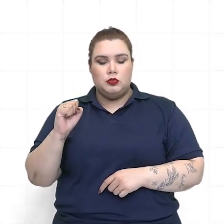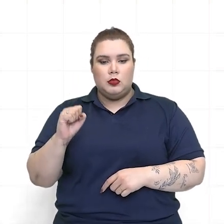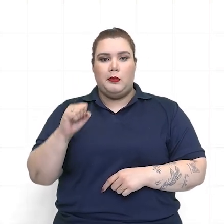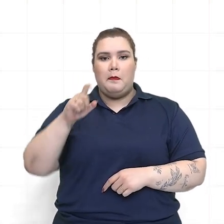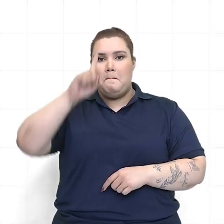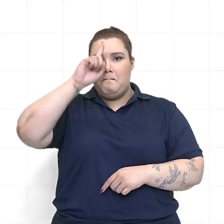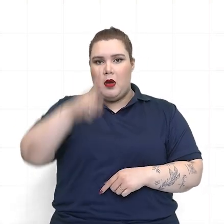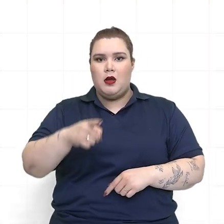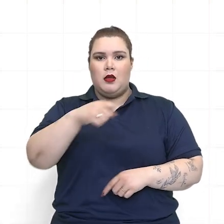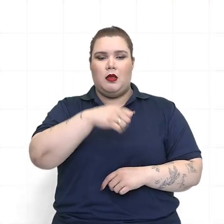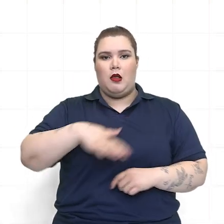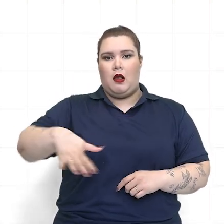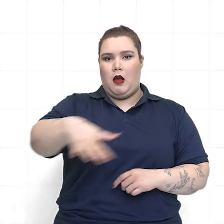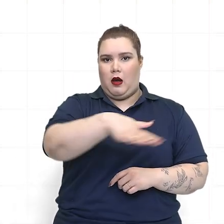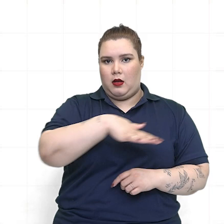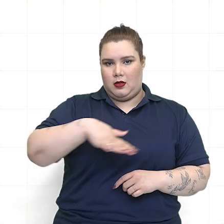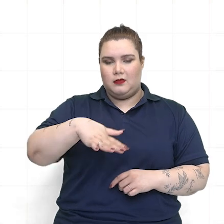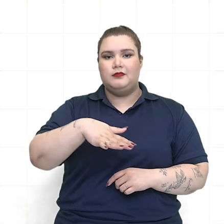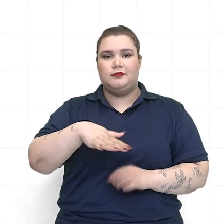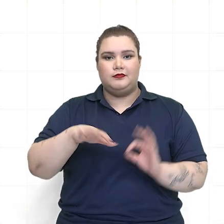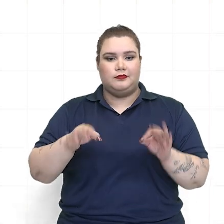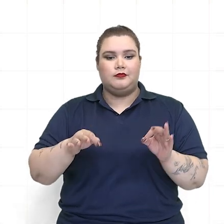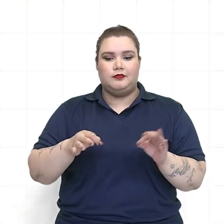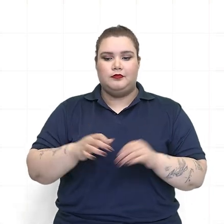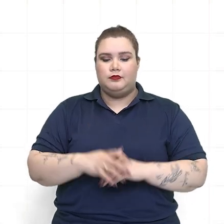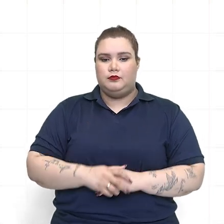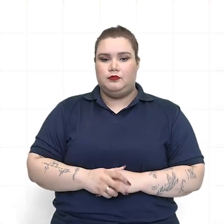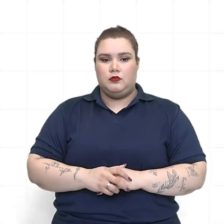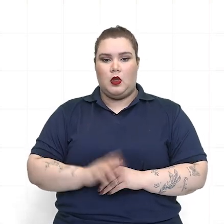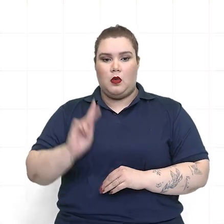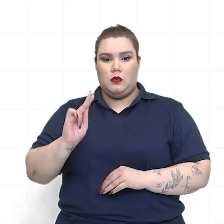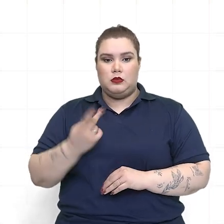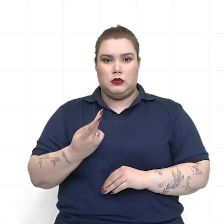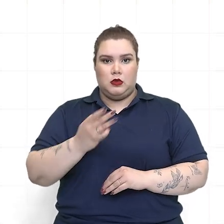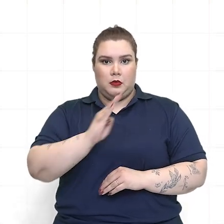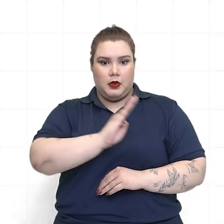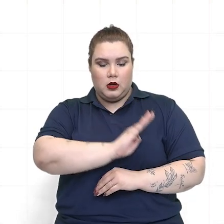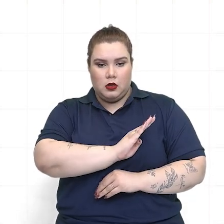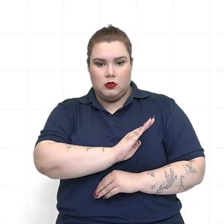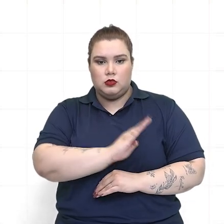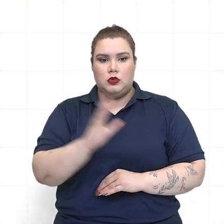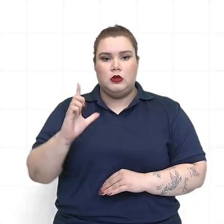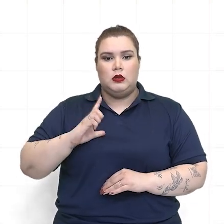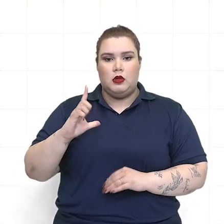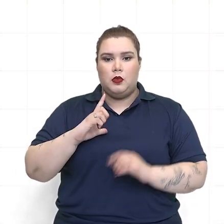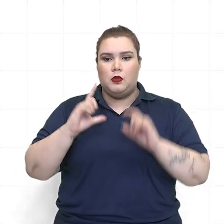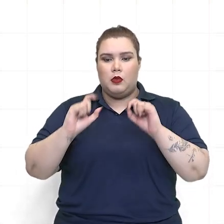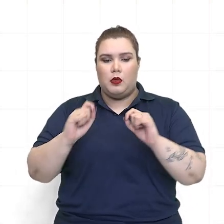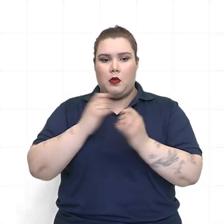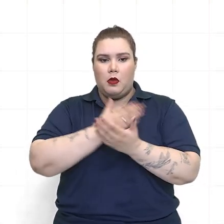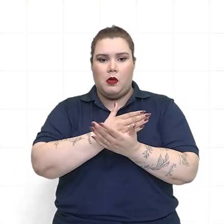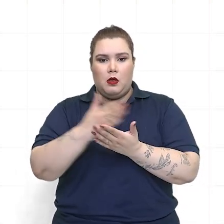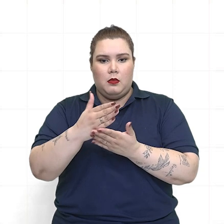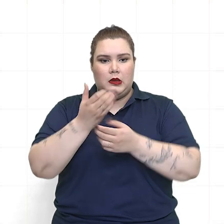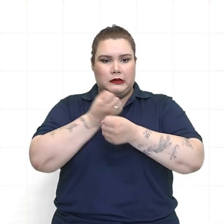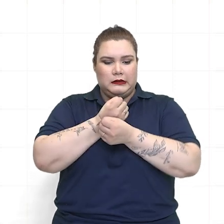hebreus, dominavam a região. Os hebreus passaram a ser